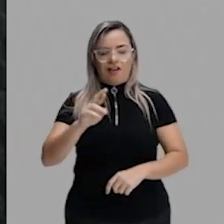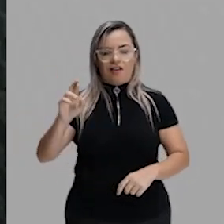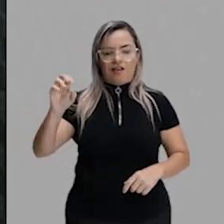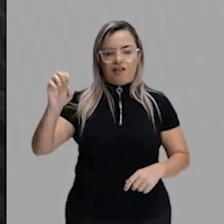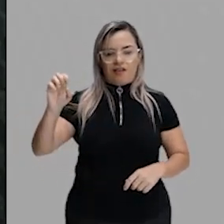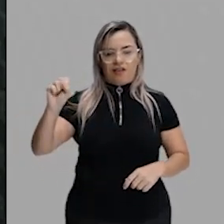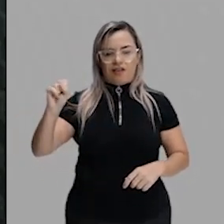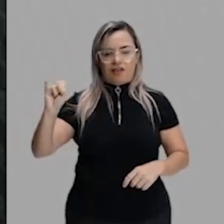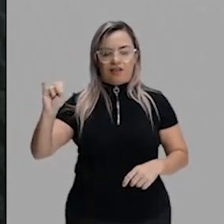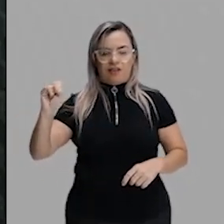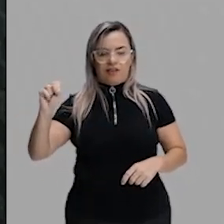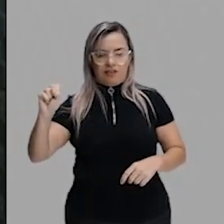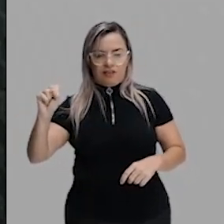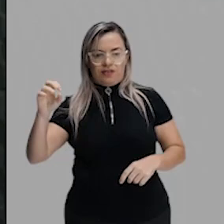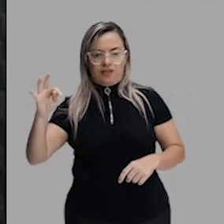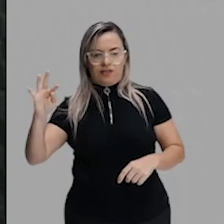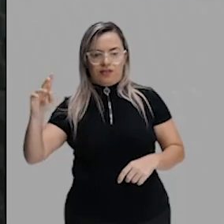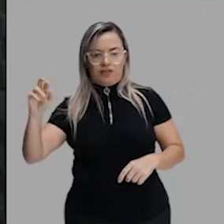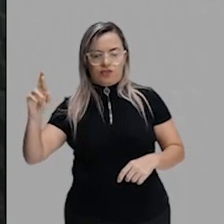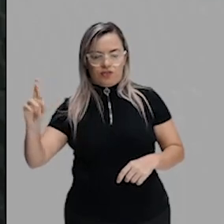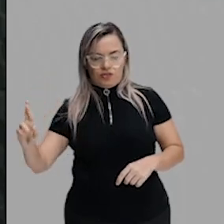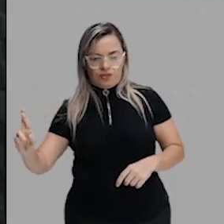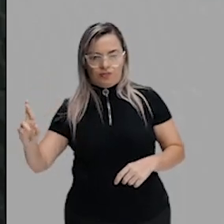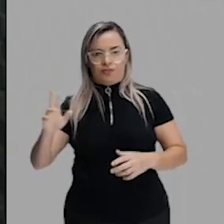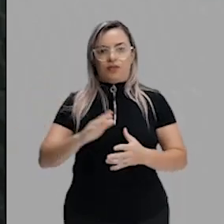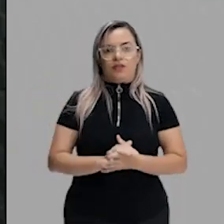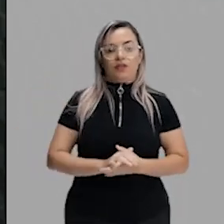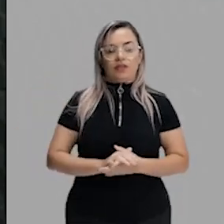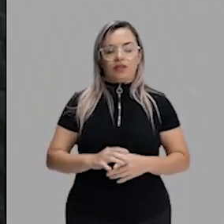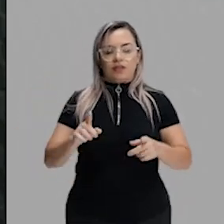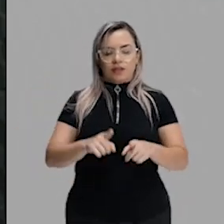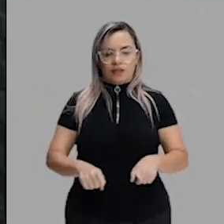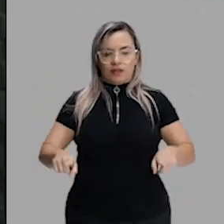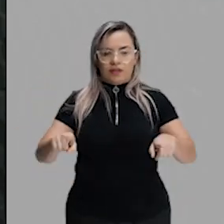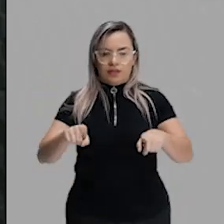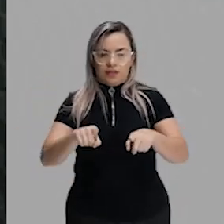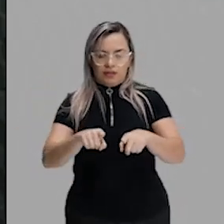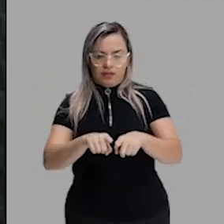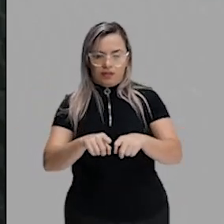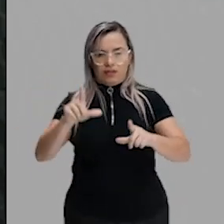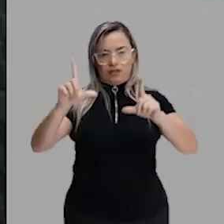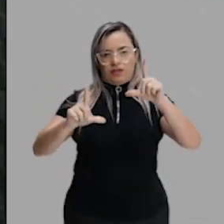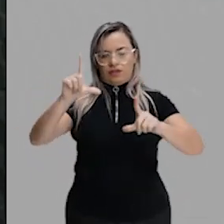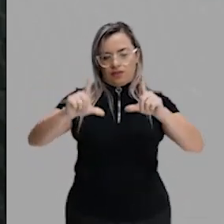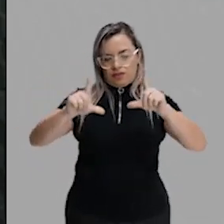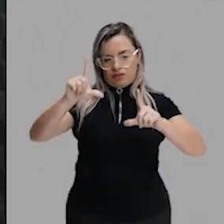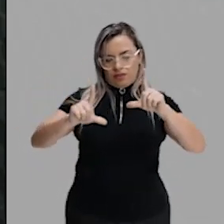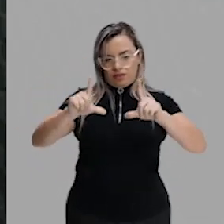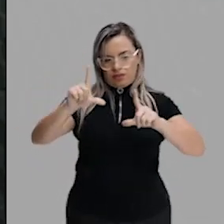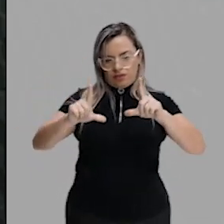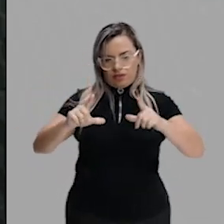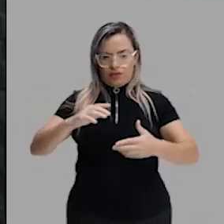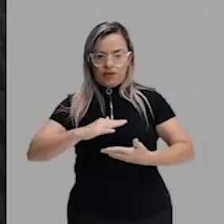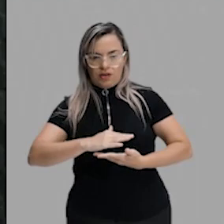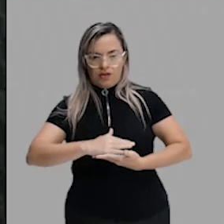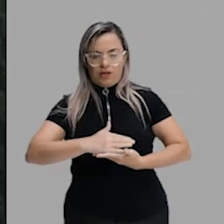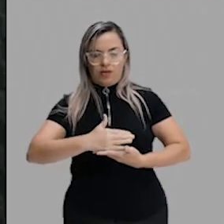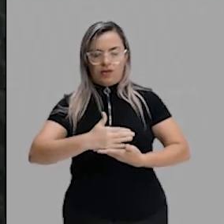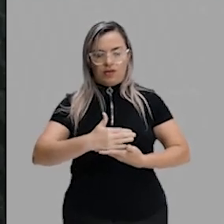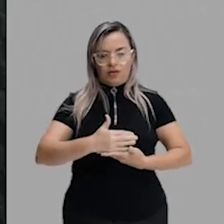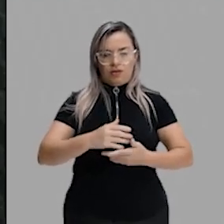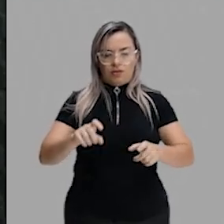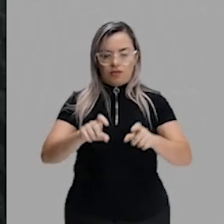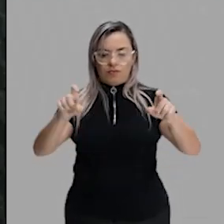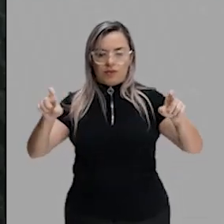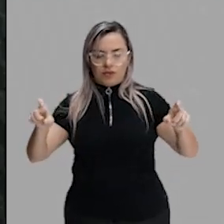Além disso, a sua TV ou o seu computador ou o seu celular quando está você está utilizando também ele há muito tempo, né,